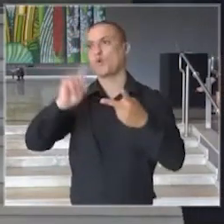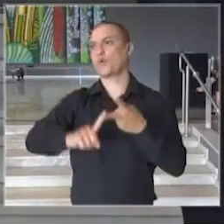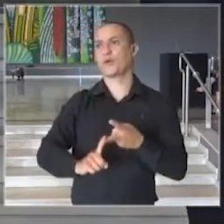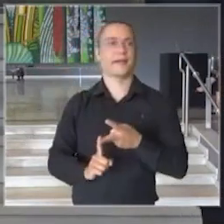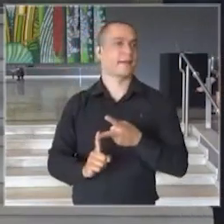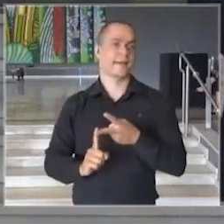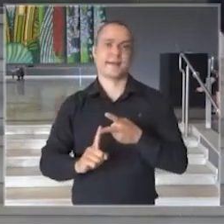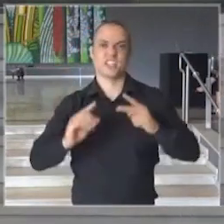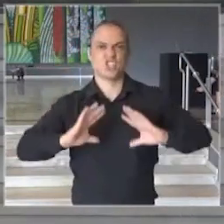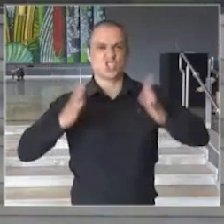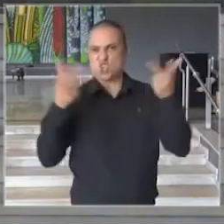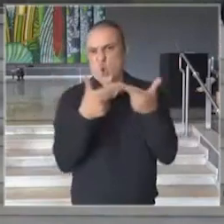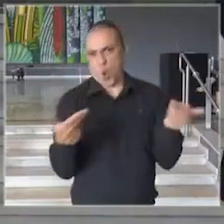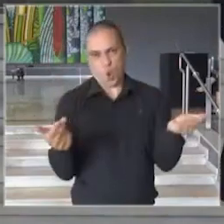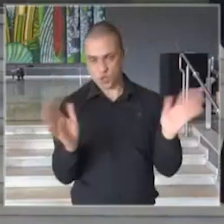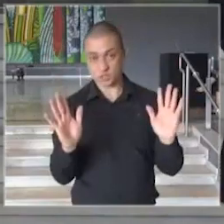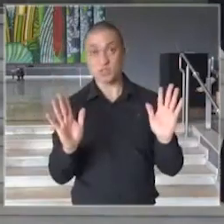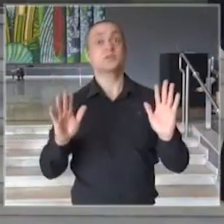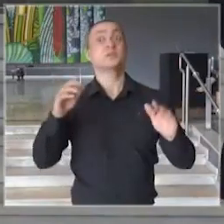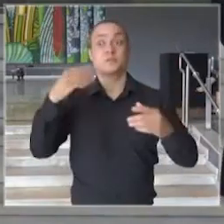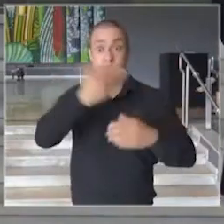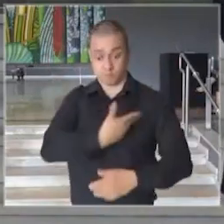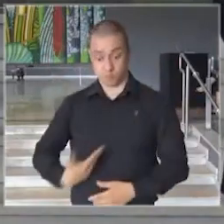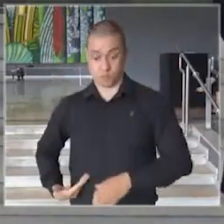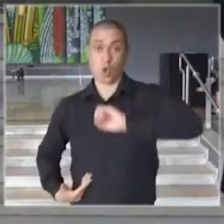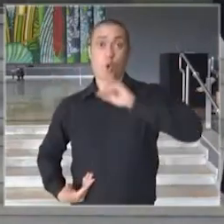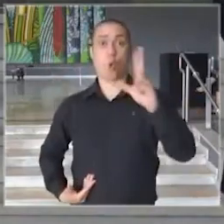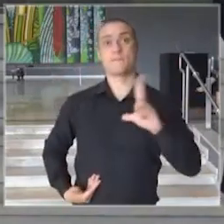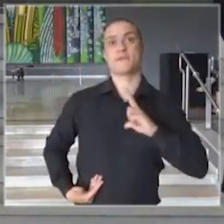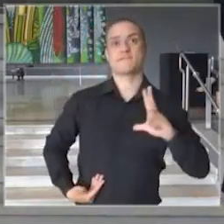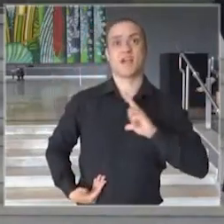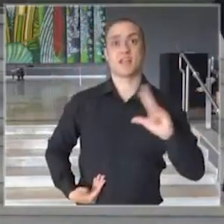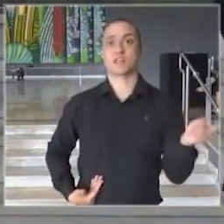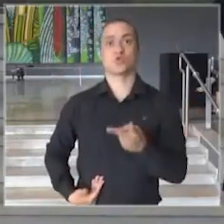festas celebrativas, sejam públicas ou privadas.